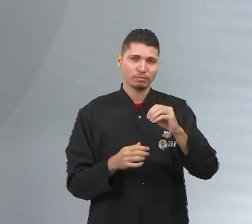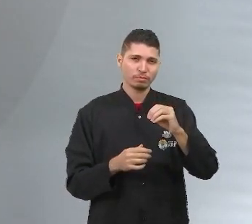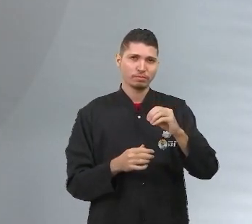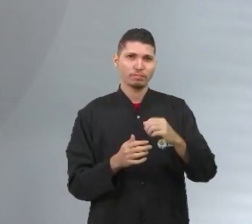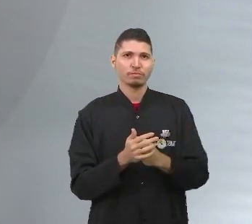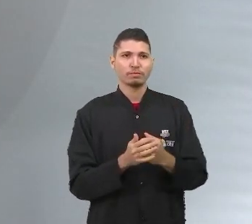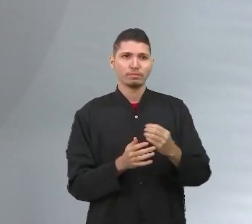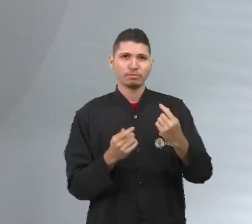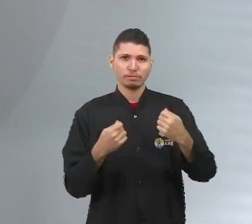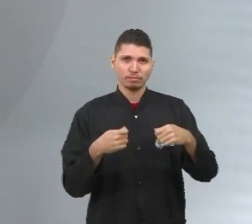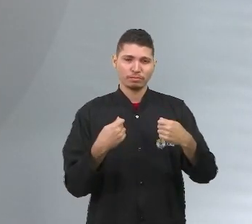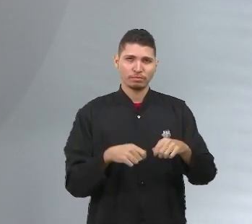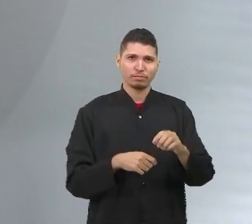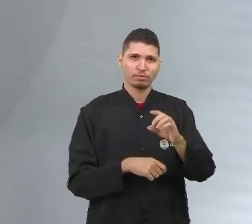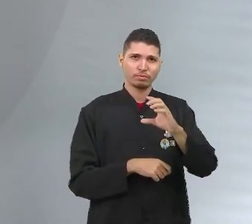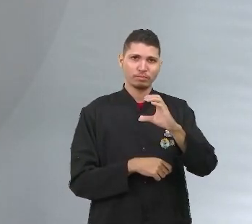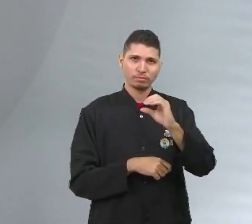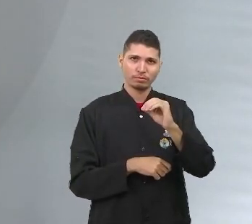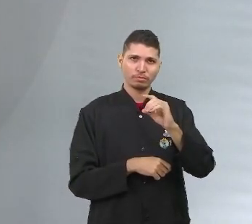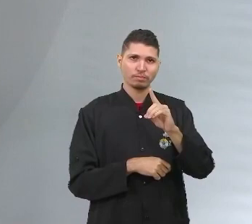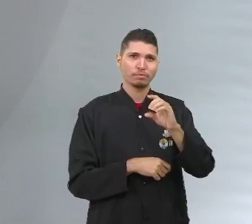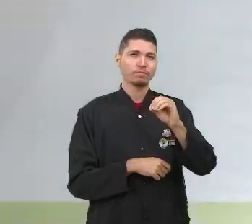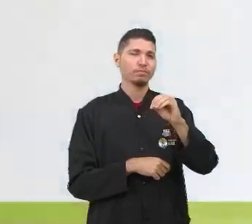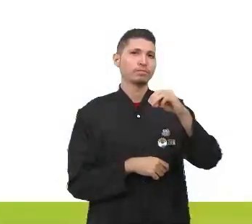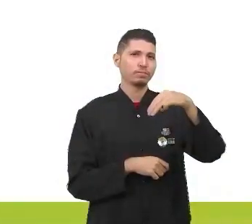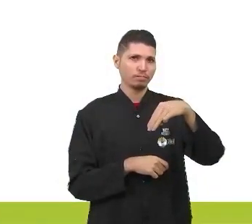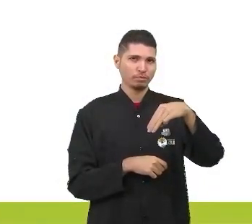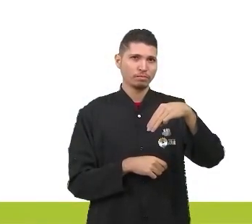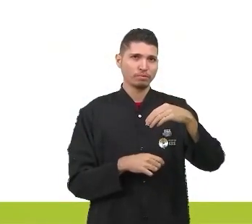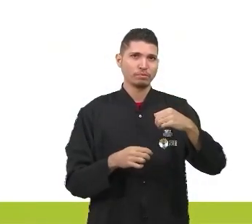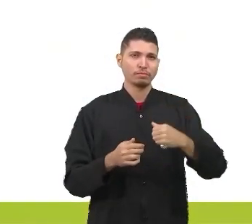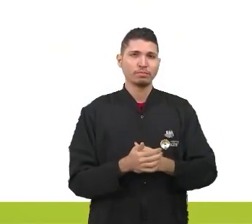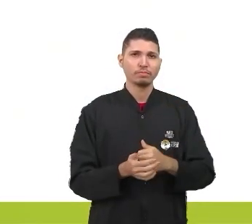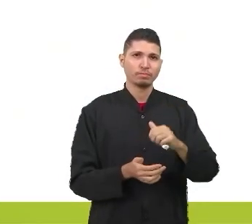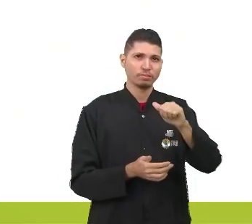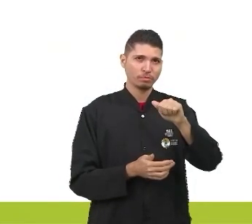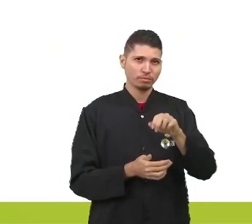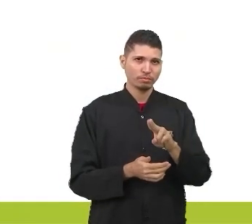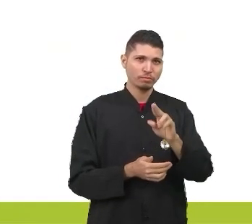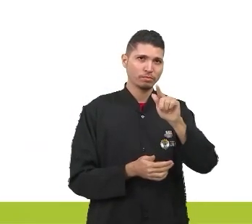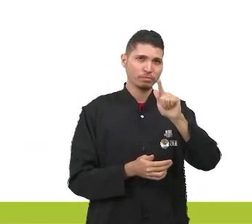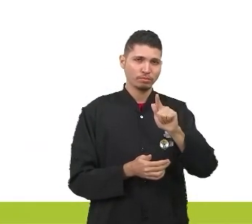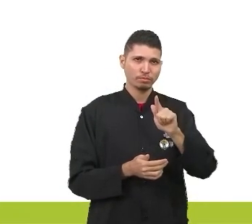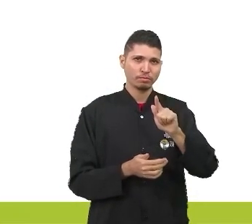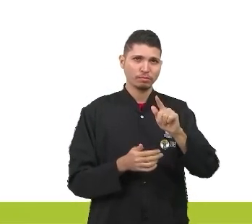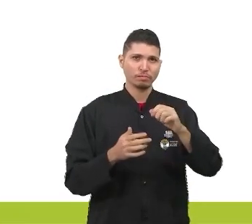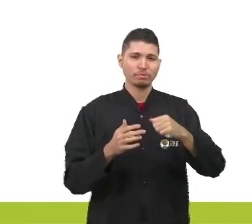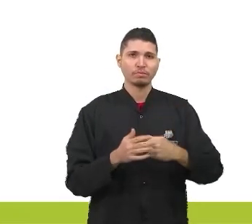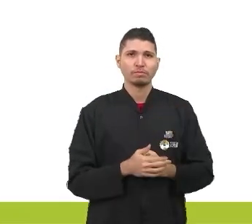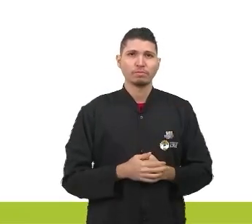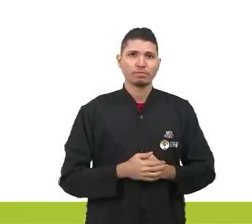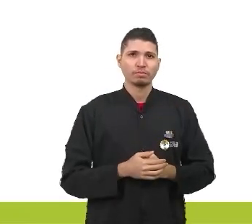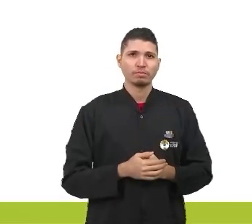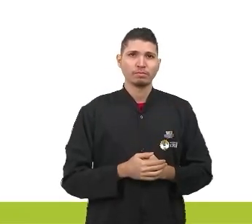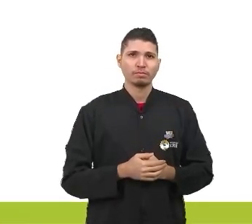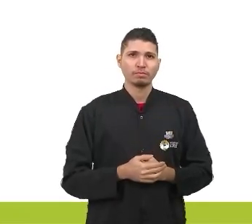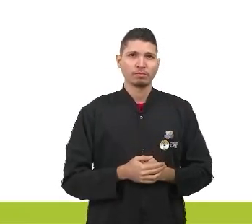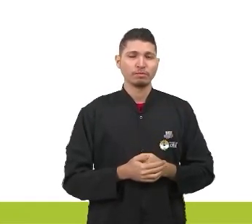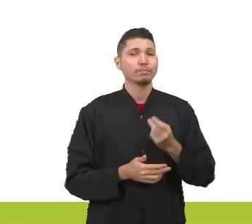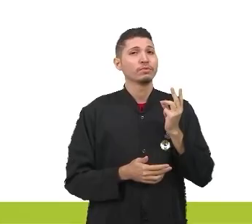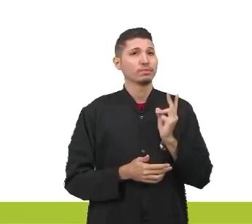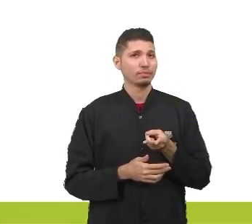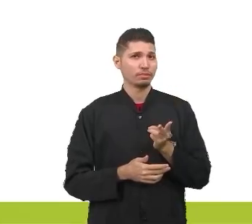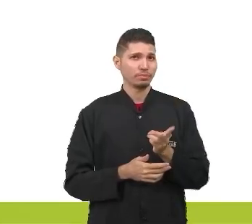de parada. Ok? A UG é códon de iniciação. Então, toda vez para poder começar